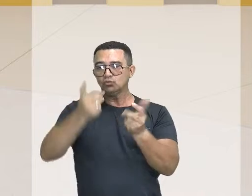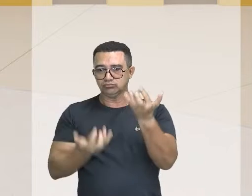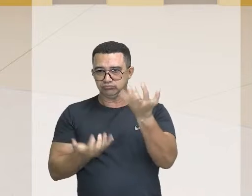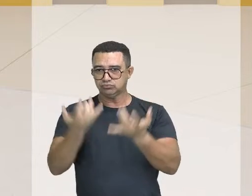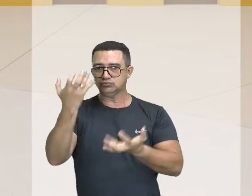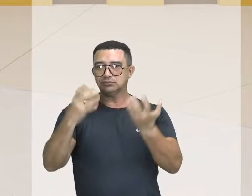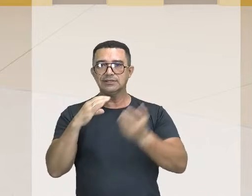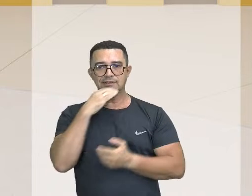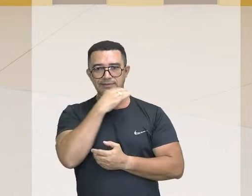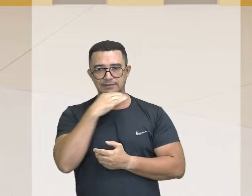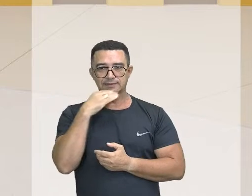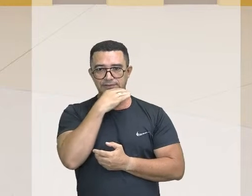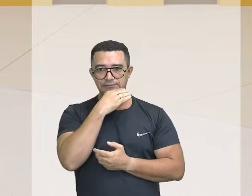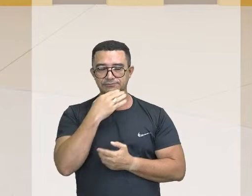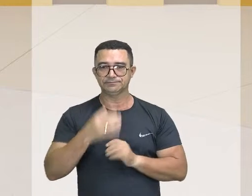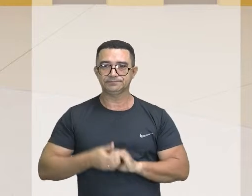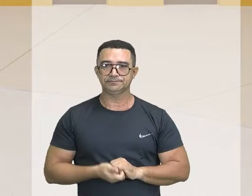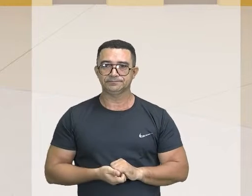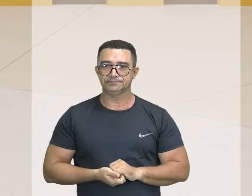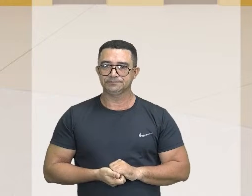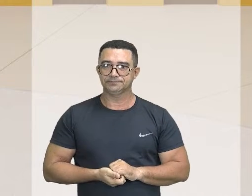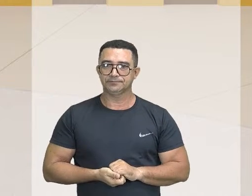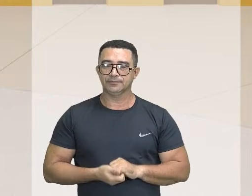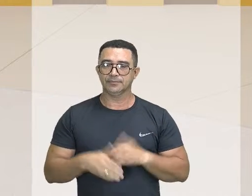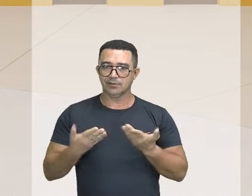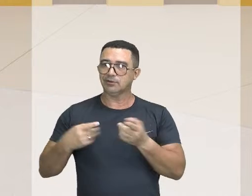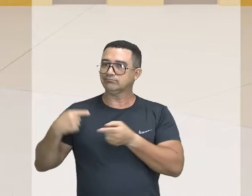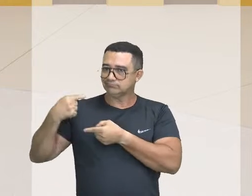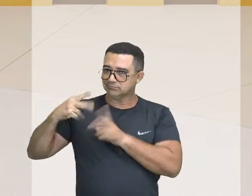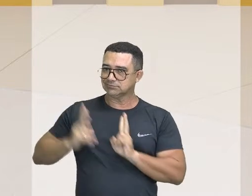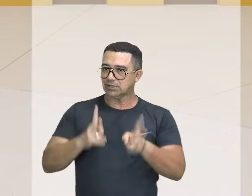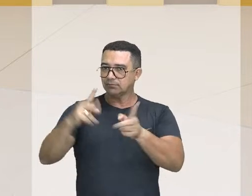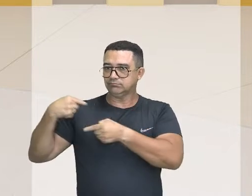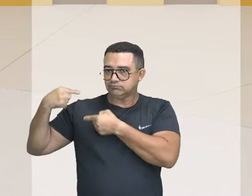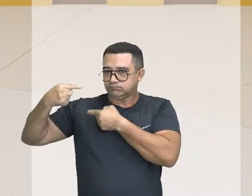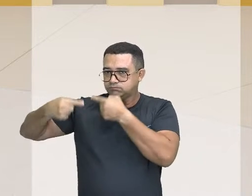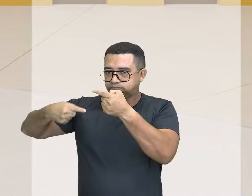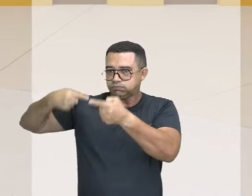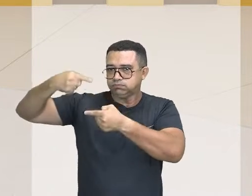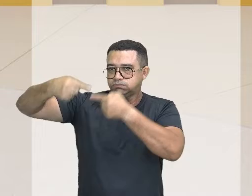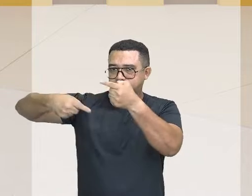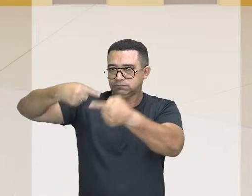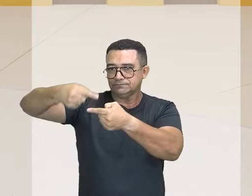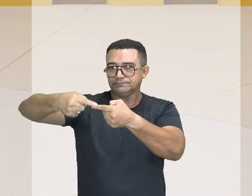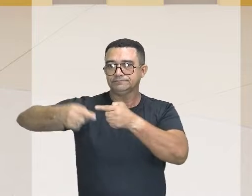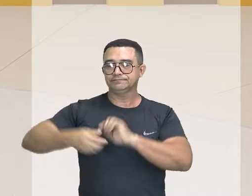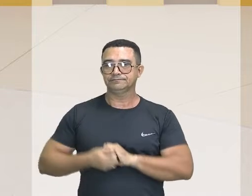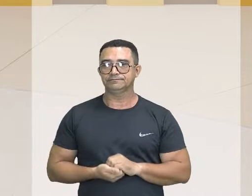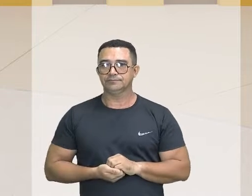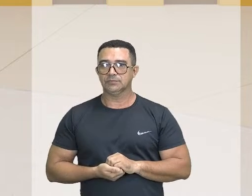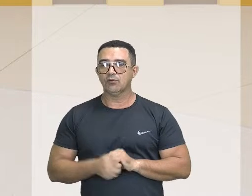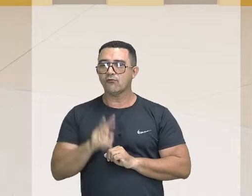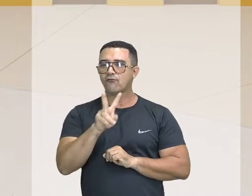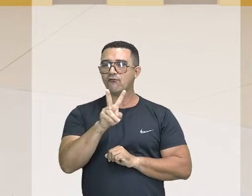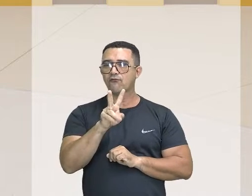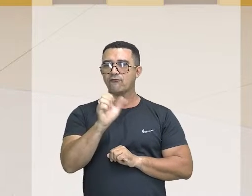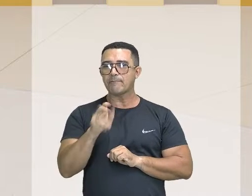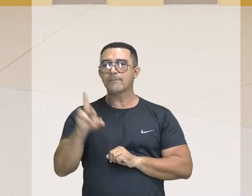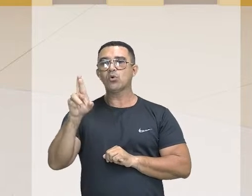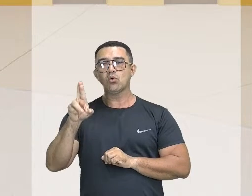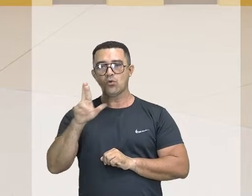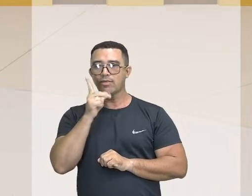gente está observando. E aí dá, então, sequência ao ciclo, como a gente está visualizando. Então, dessa forma, a gente observa um pouco mais aí do vapor d'água, né? Um